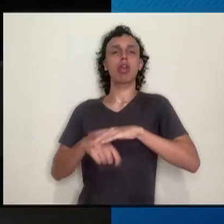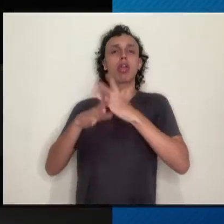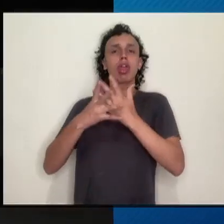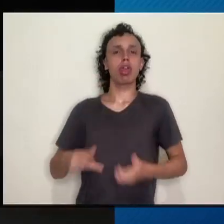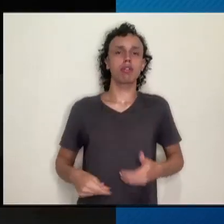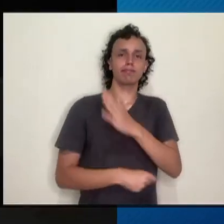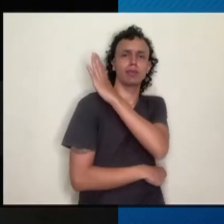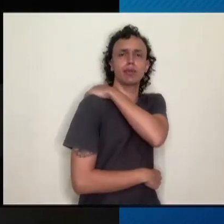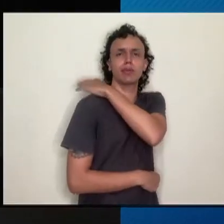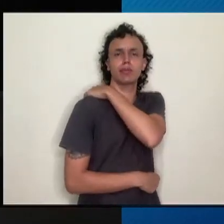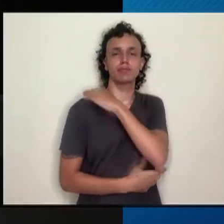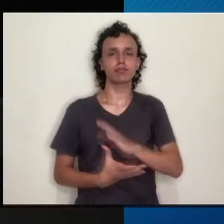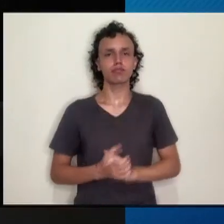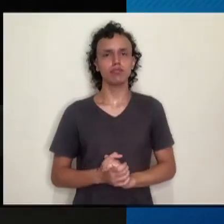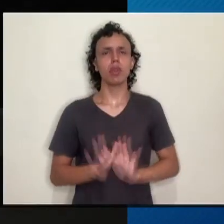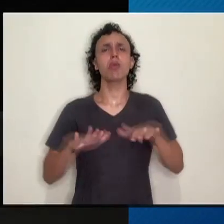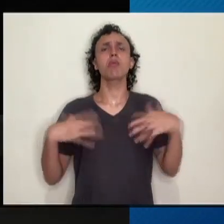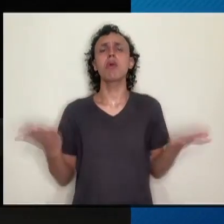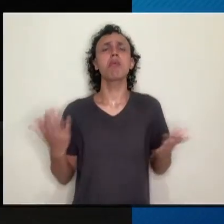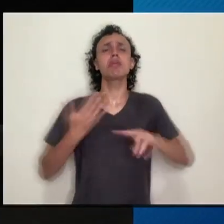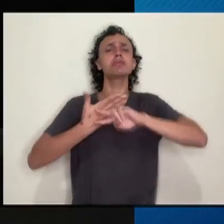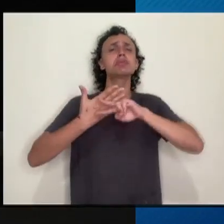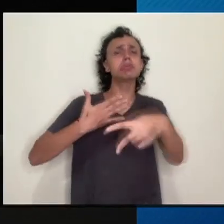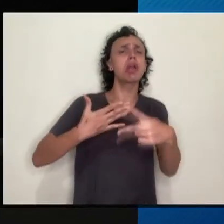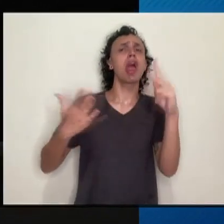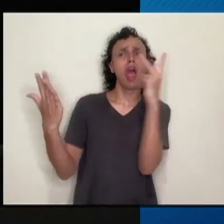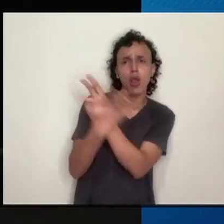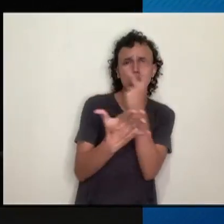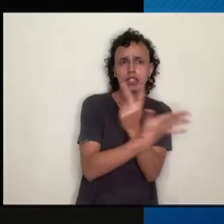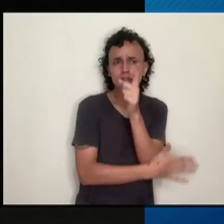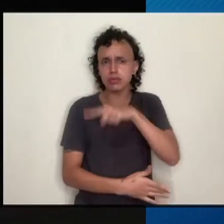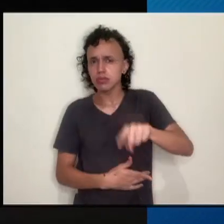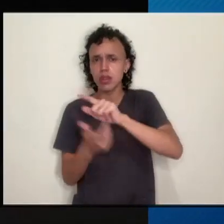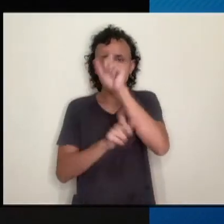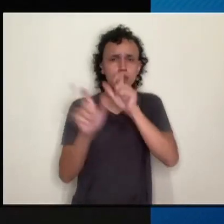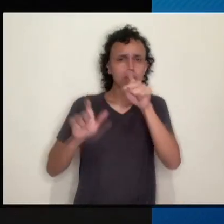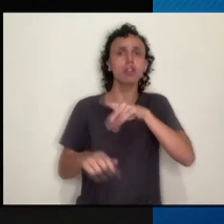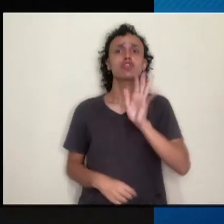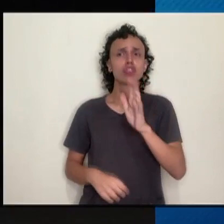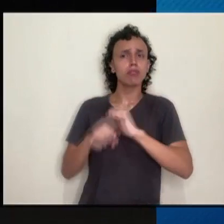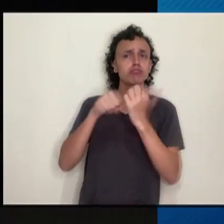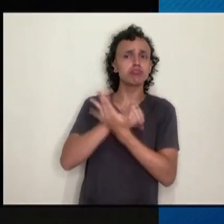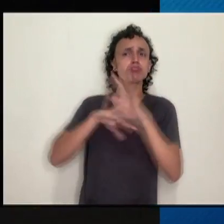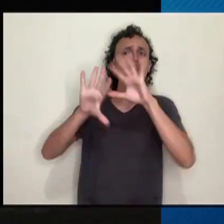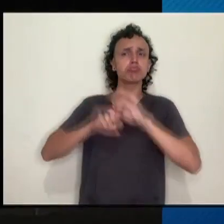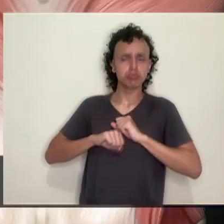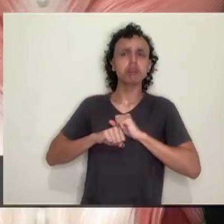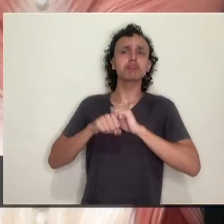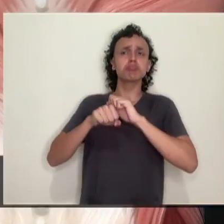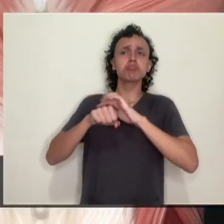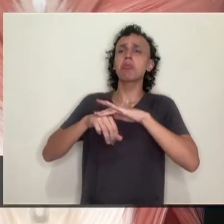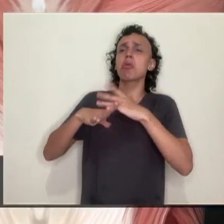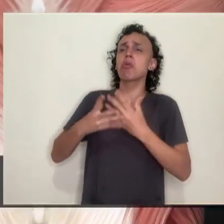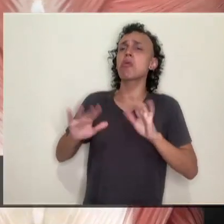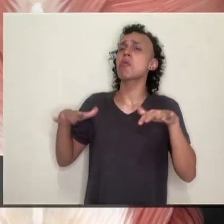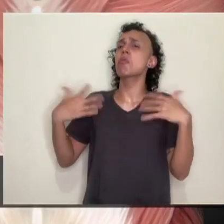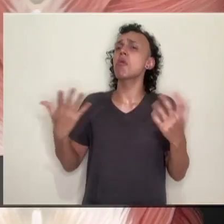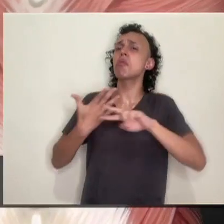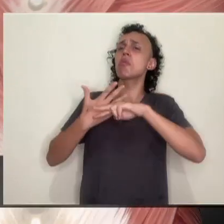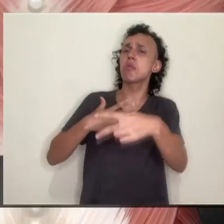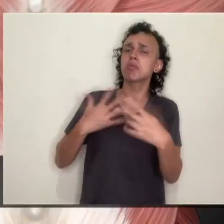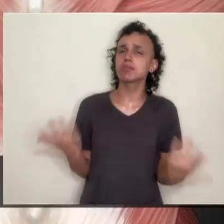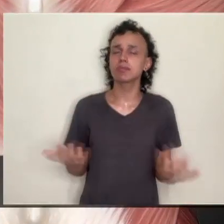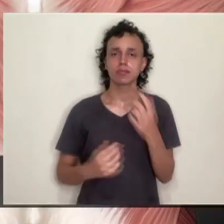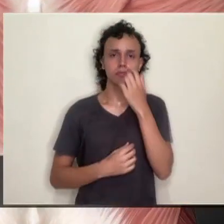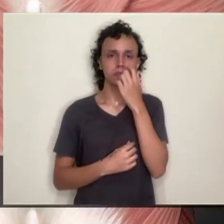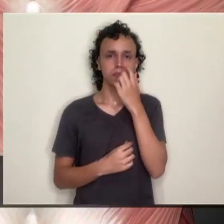pulmão. Quais são as sequelas mais comuns que acometem os pacientes recuperados da Covid-19? Músculos são